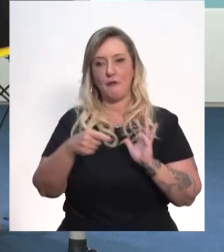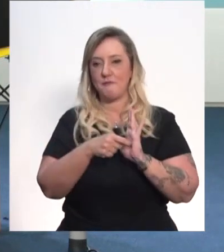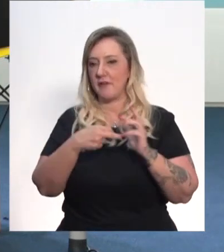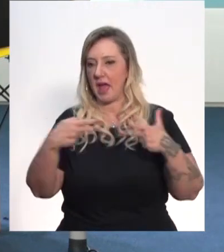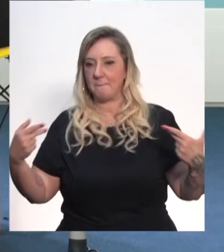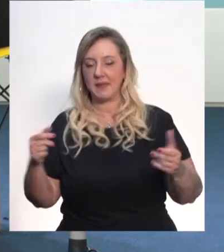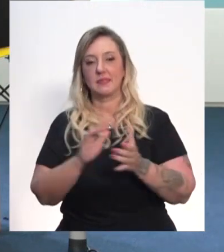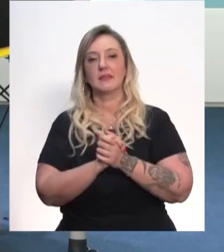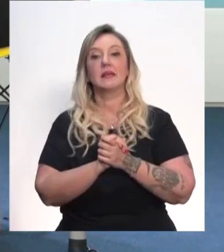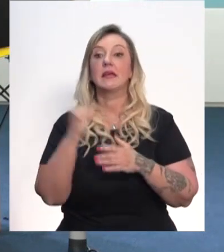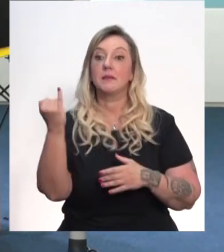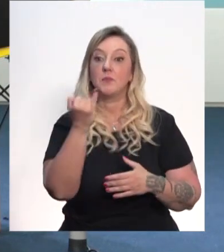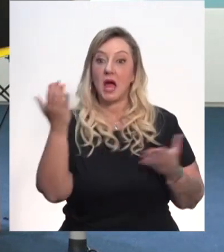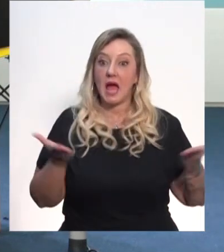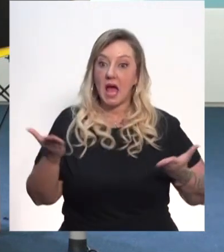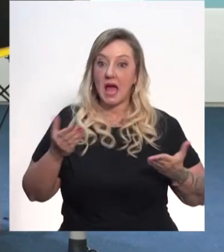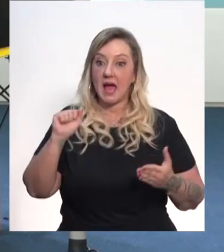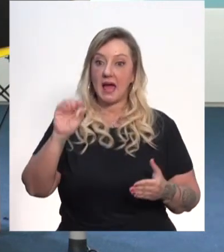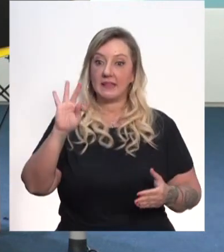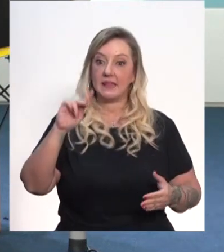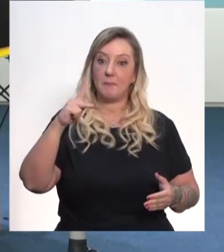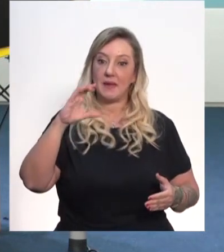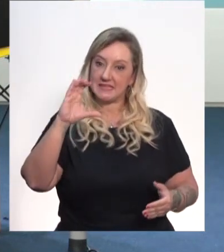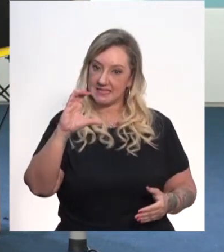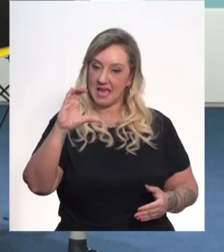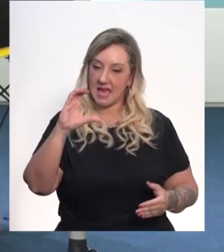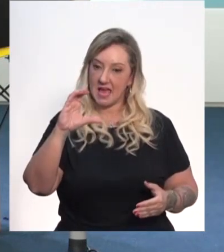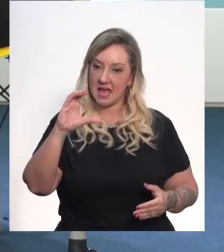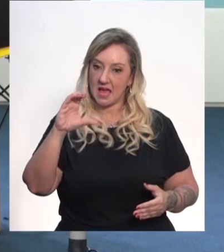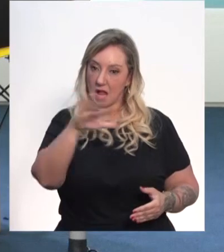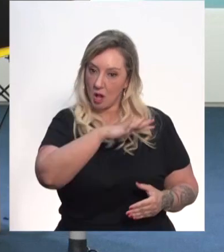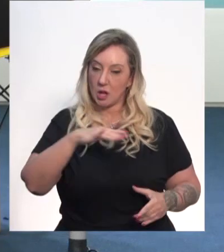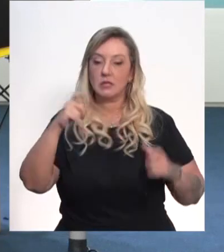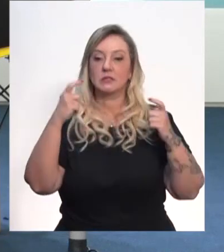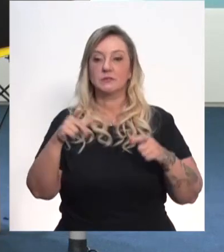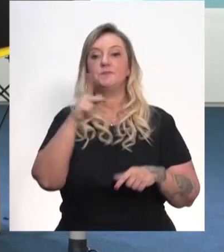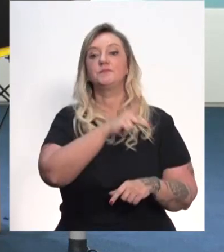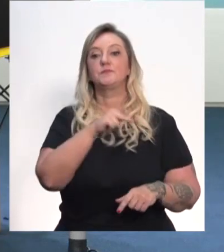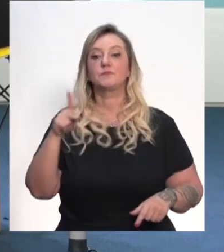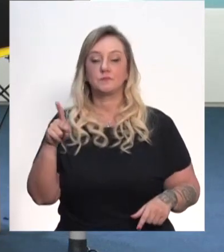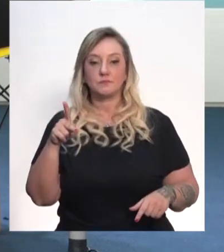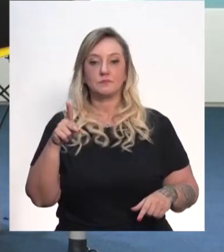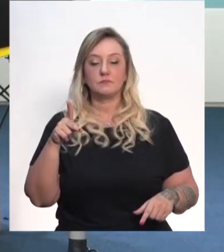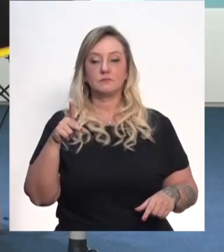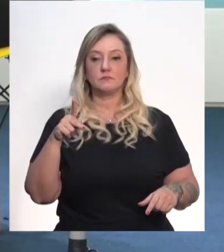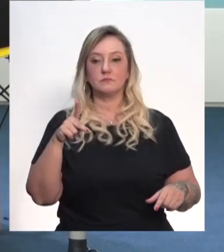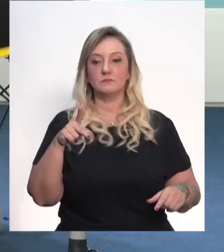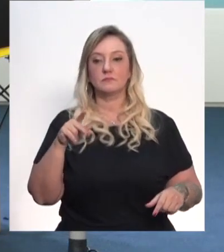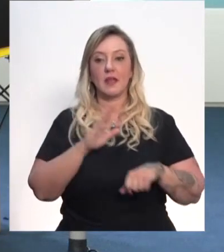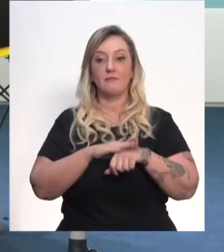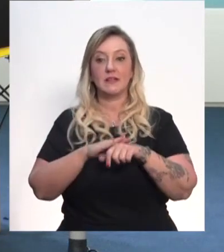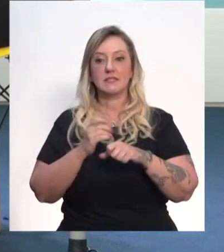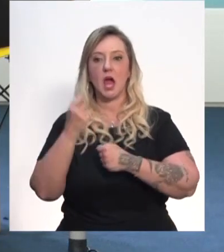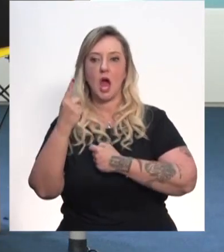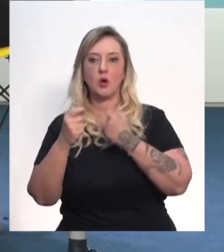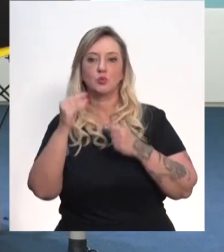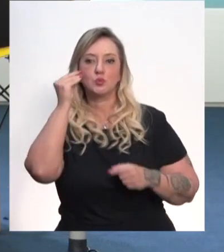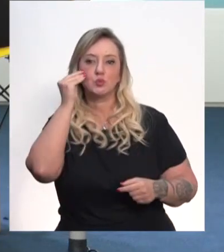que fala como fazer videochamada pelo Microsoft Teams.